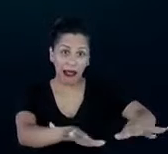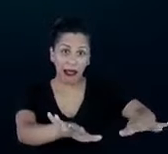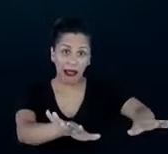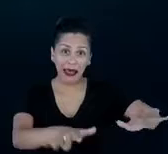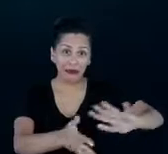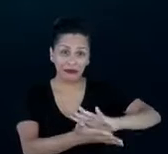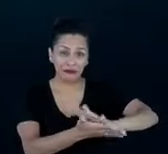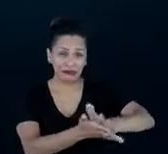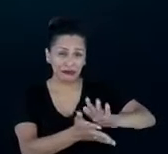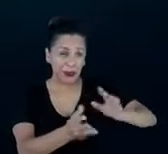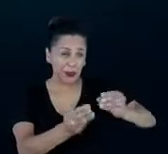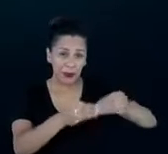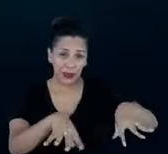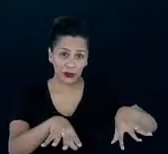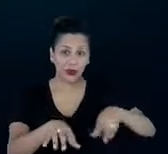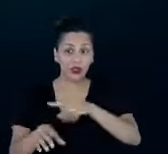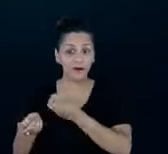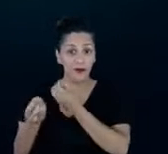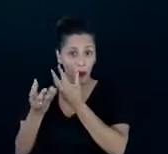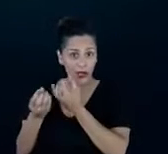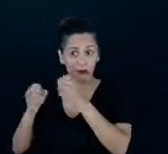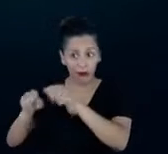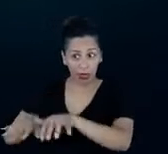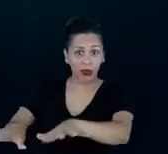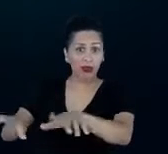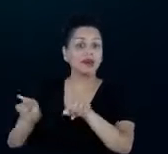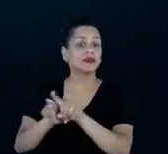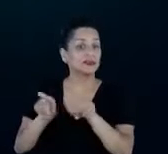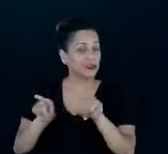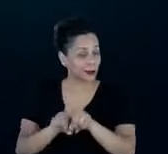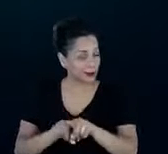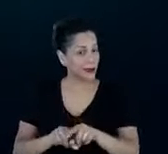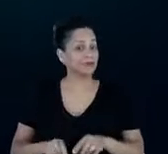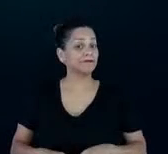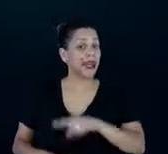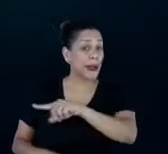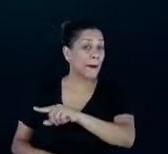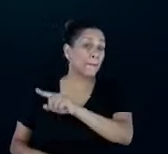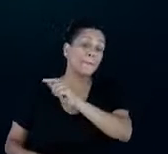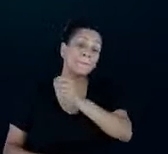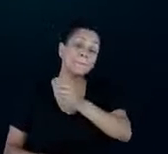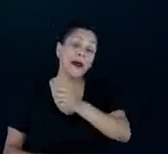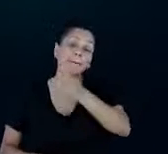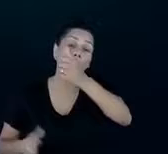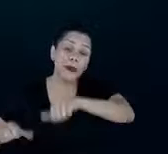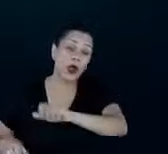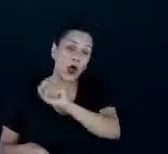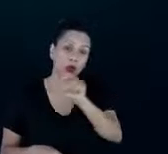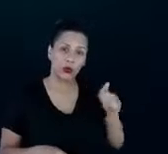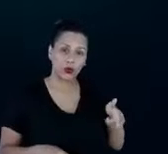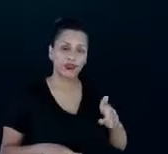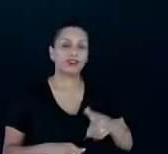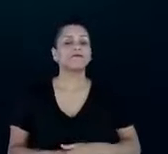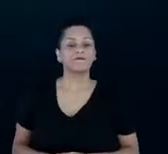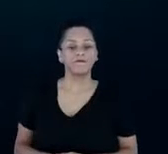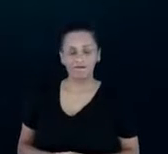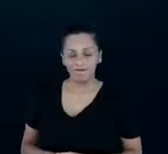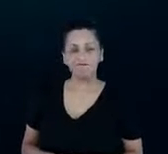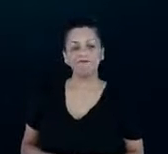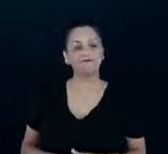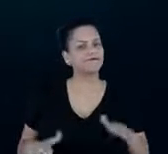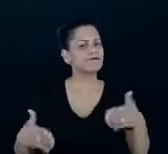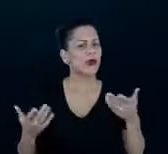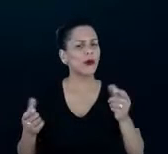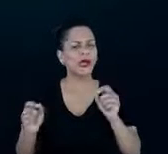de dados tal como de um dado do de um vazamento de petróleo então a questão aqui é como é que você faz um